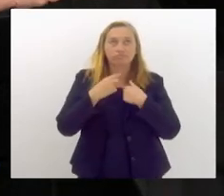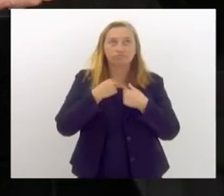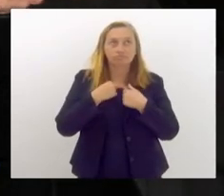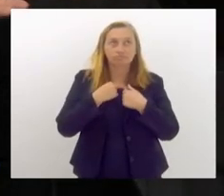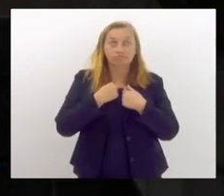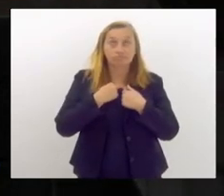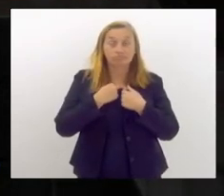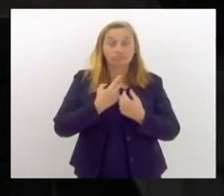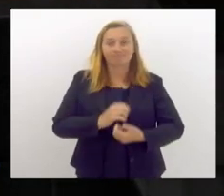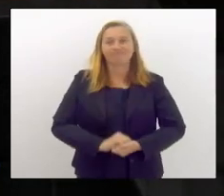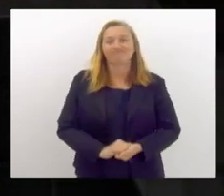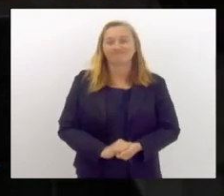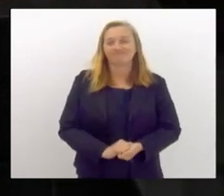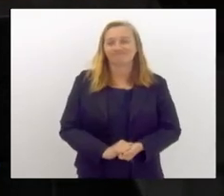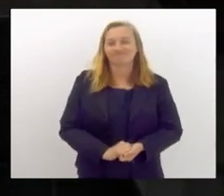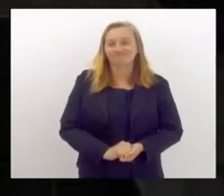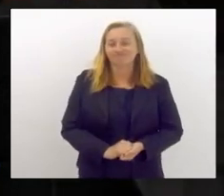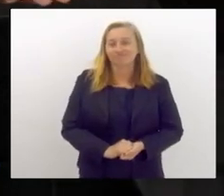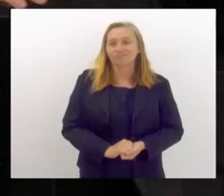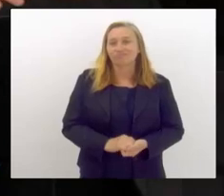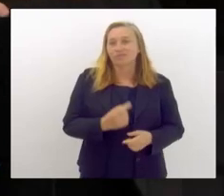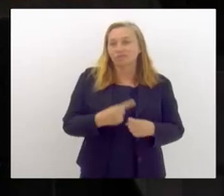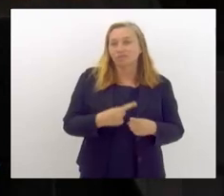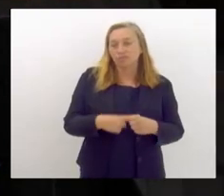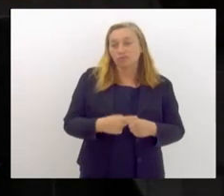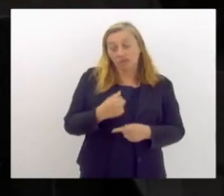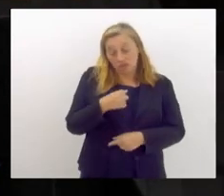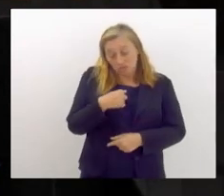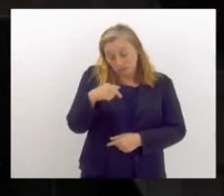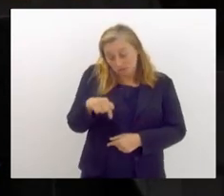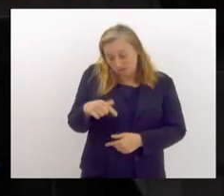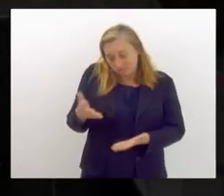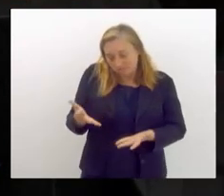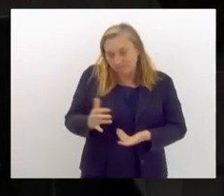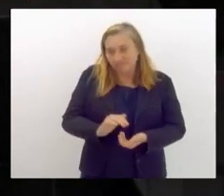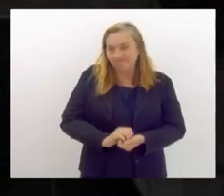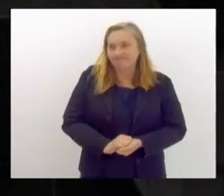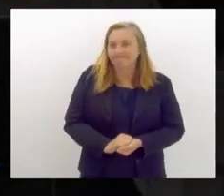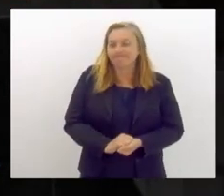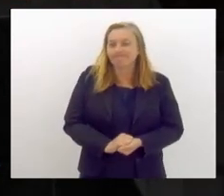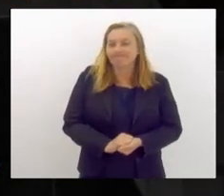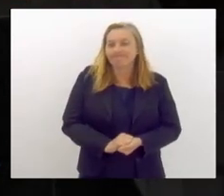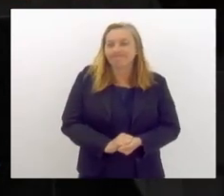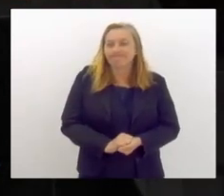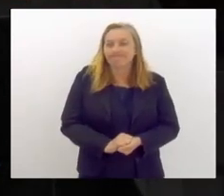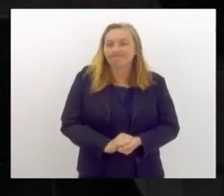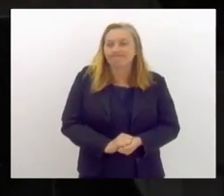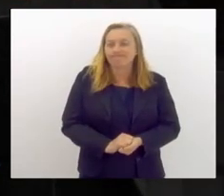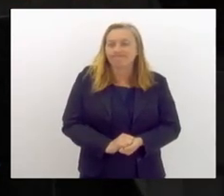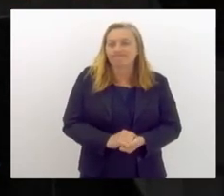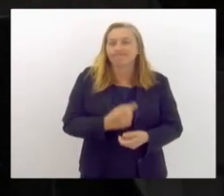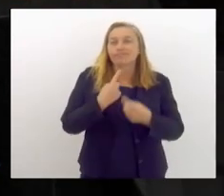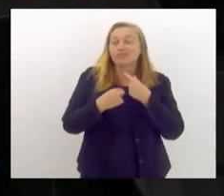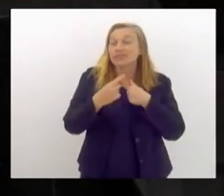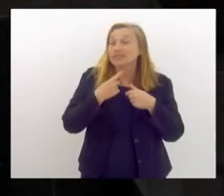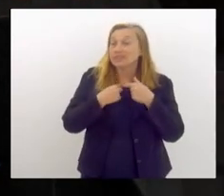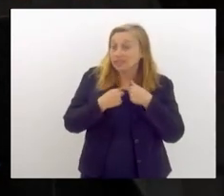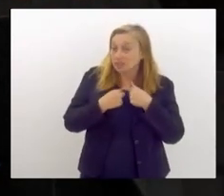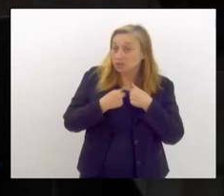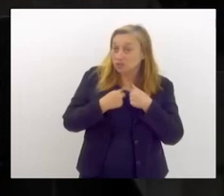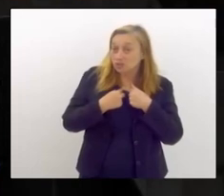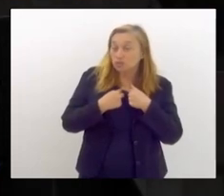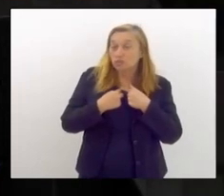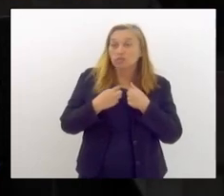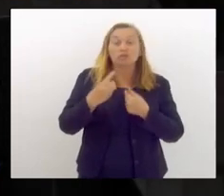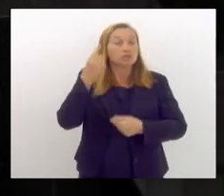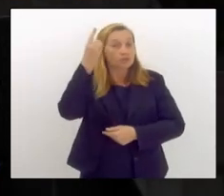Porque, mesmo sendo eu aqui, por vocação e desejo, um deputado